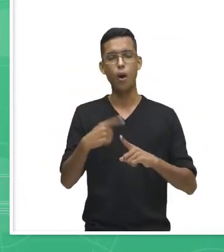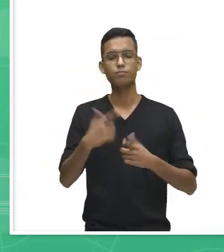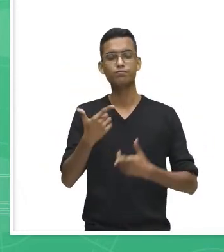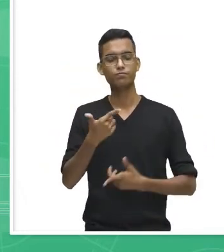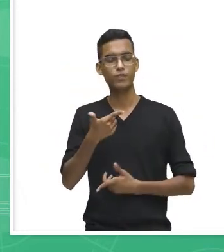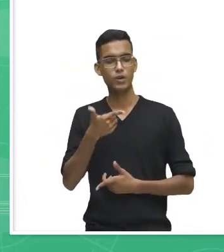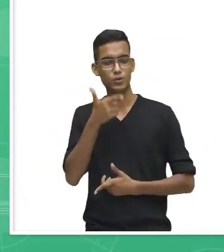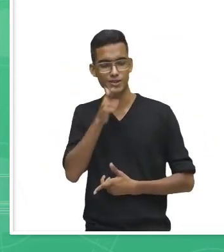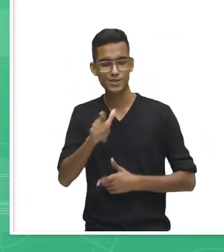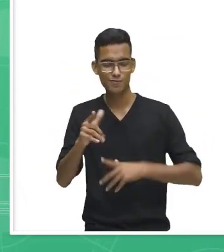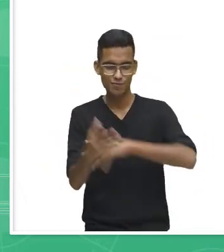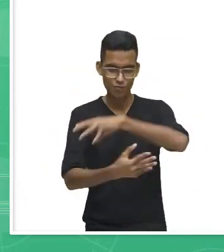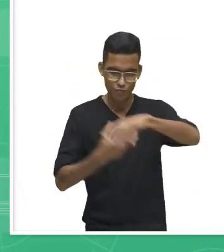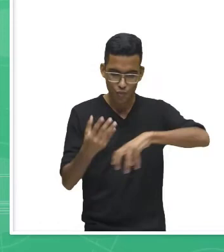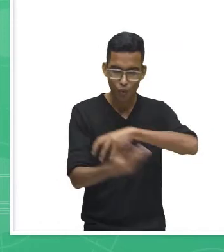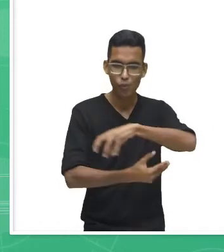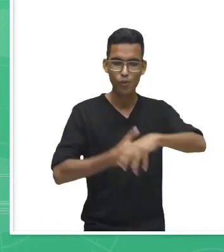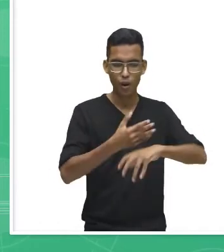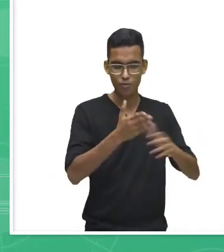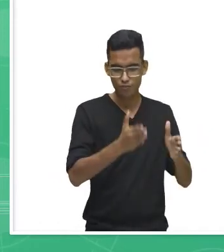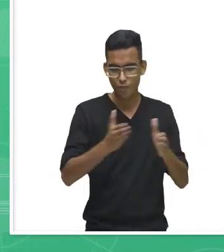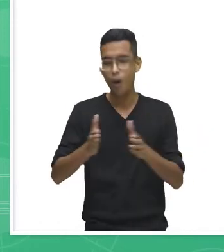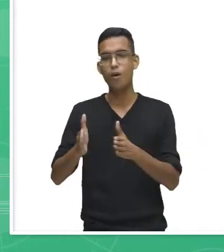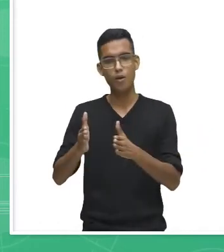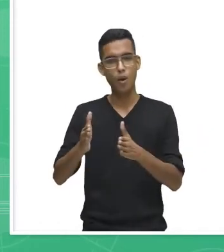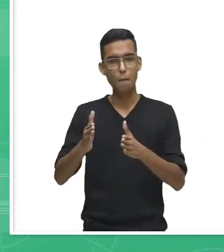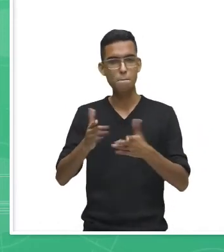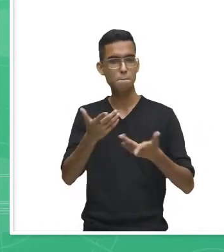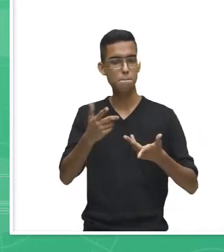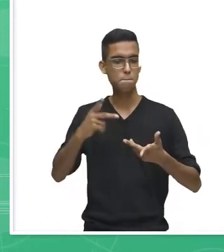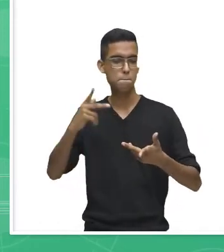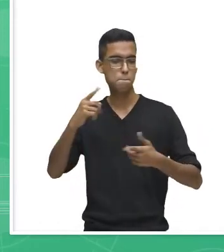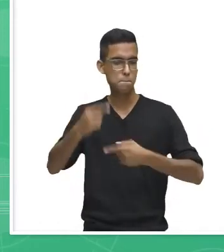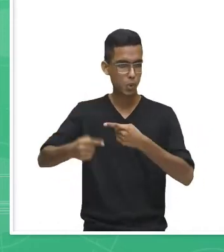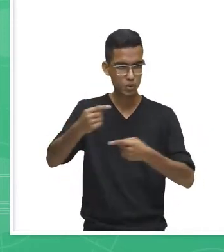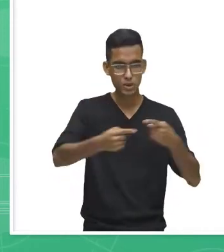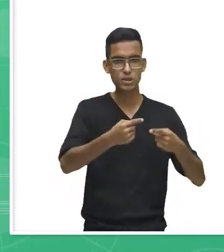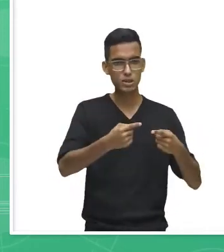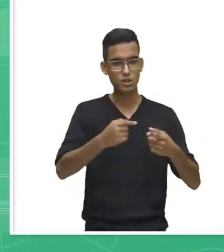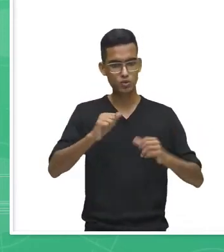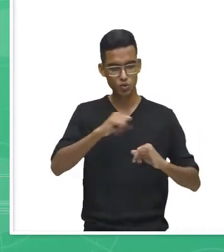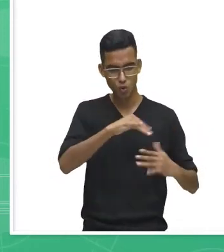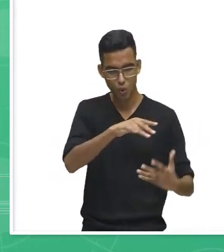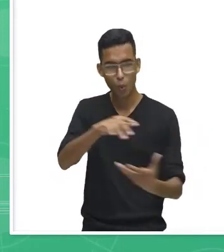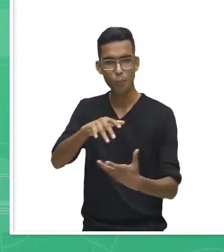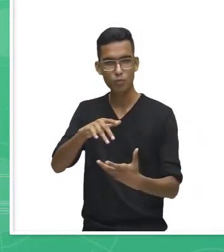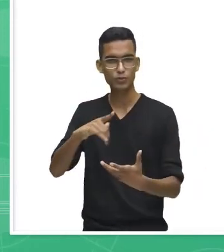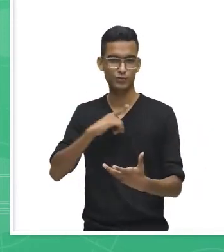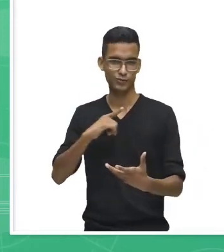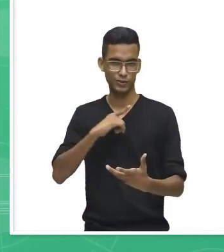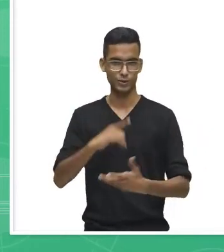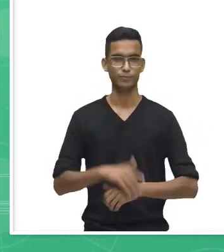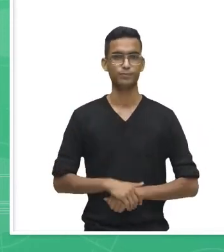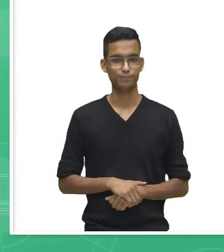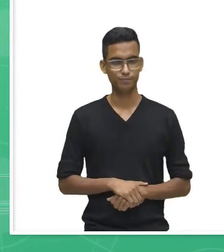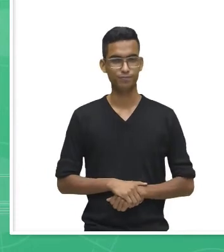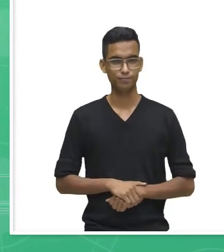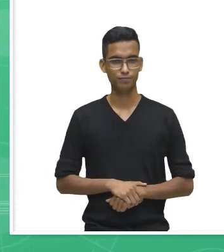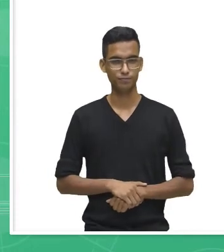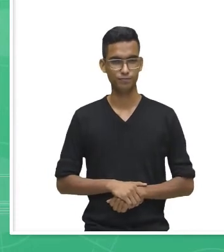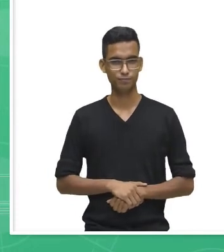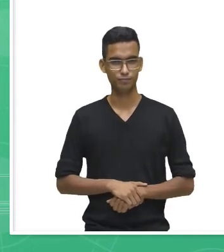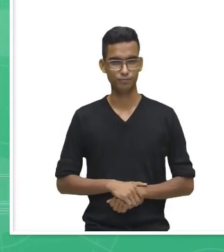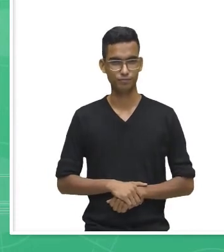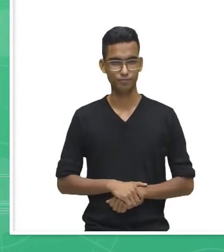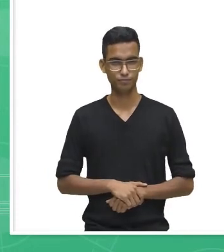ordem política que o mundo estava mergulhado ali naquela época, né? Porque a gente vai ver que o grande